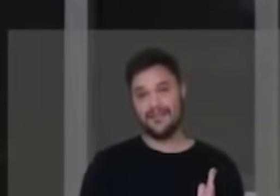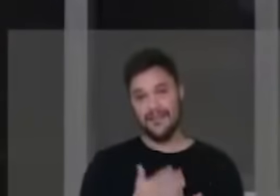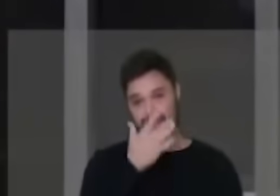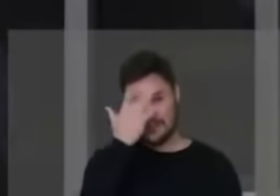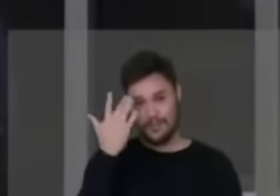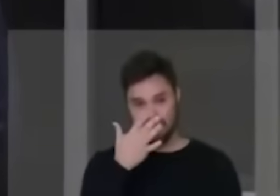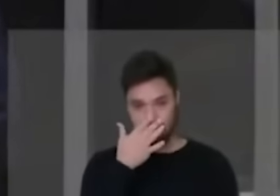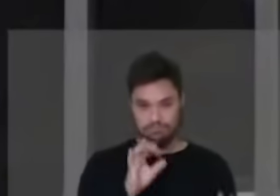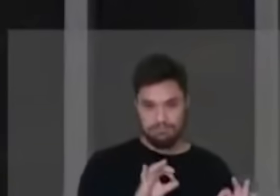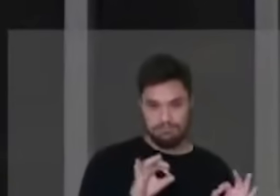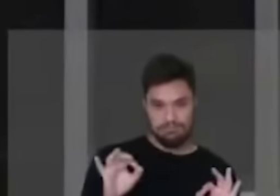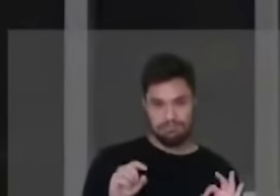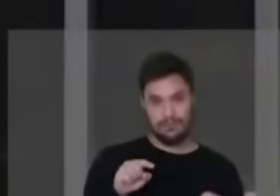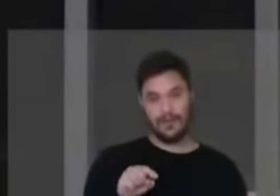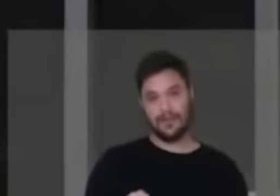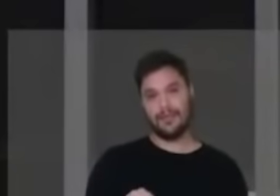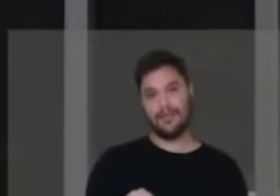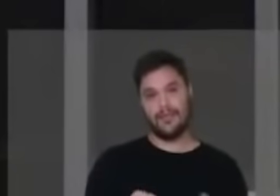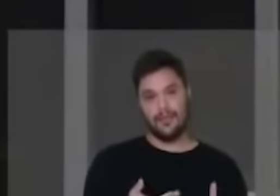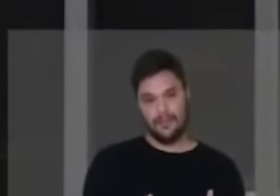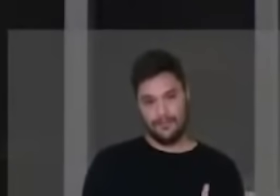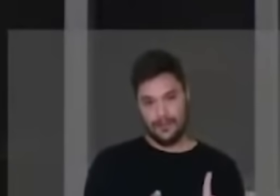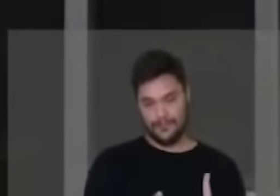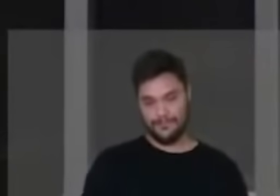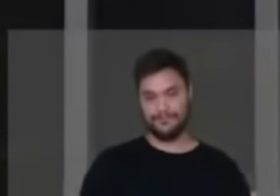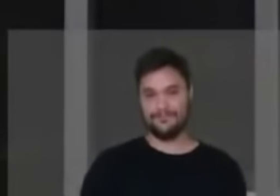nos assistem aqui pela TV Câmara,